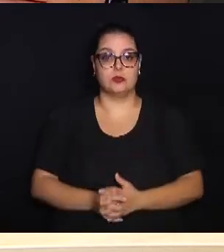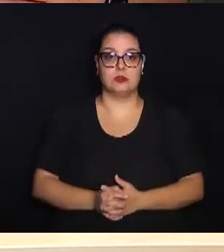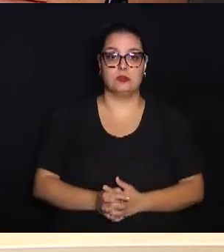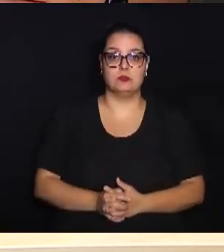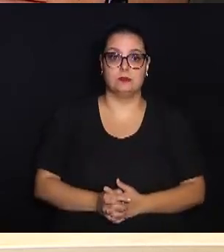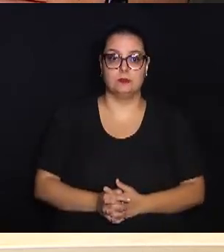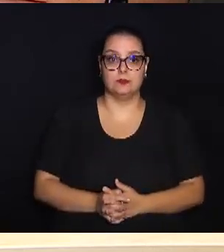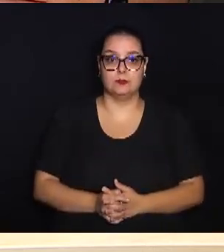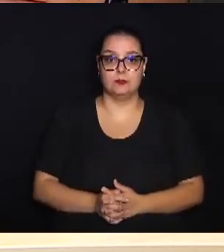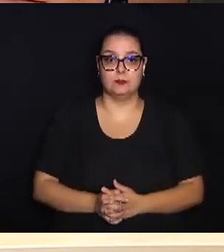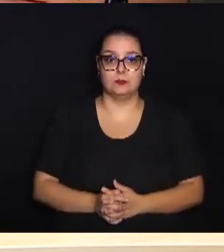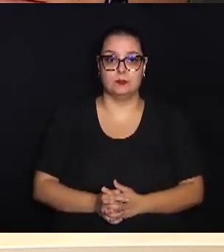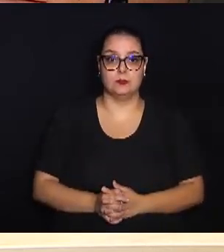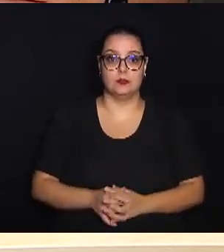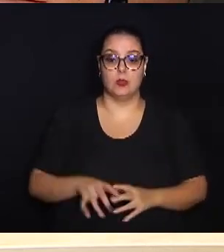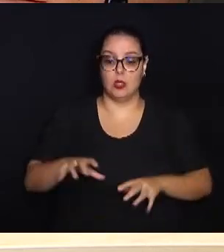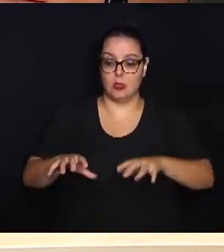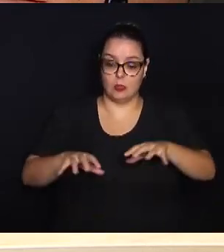custos,